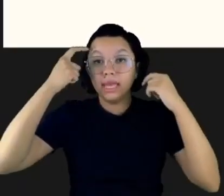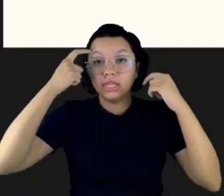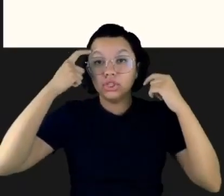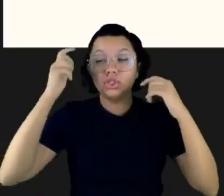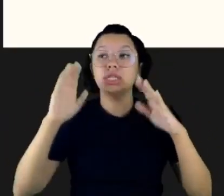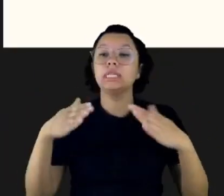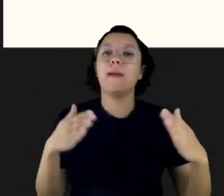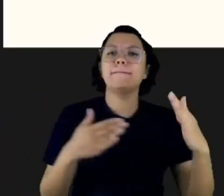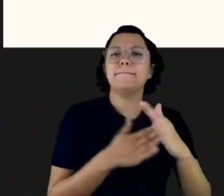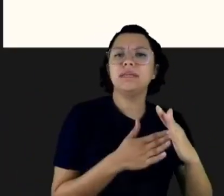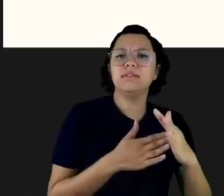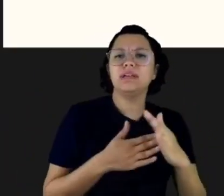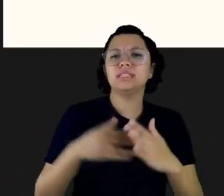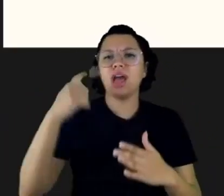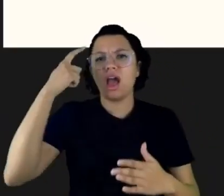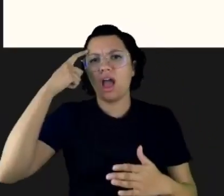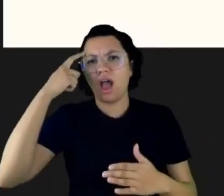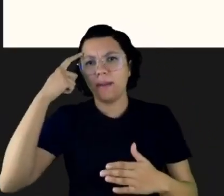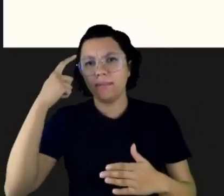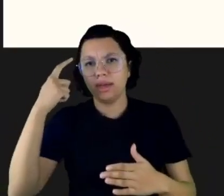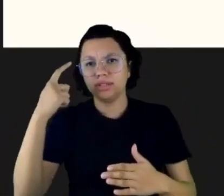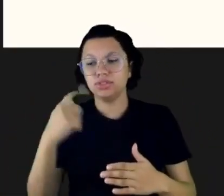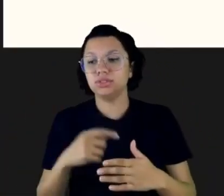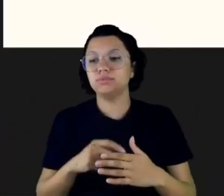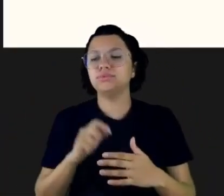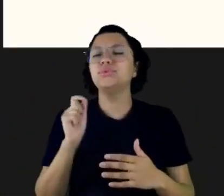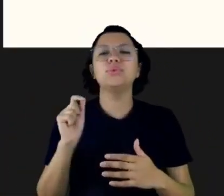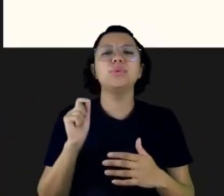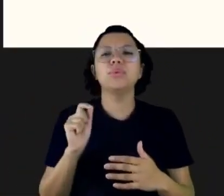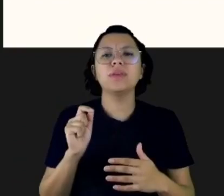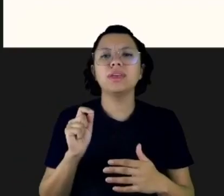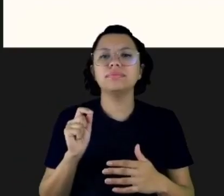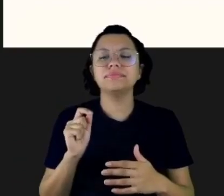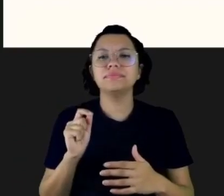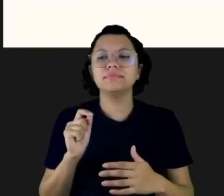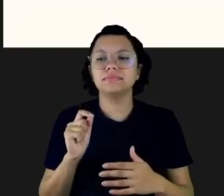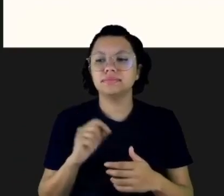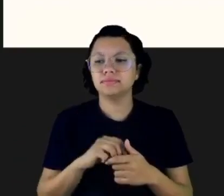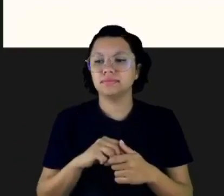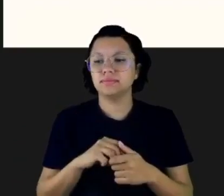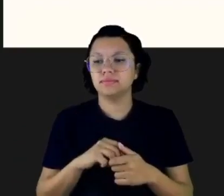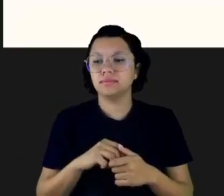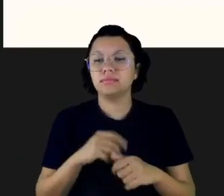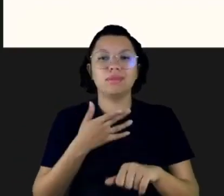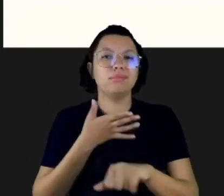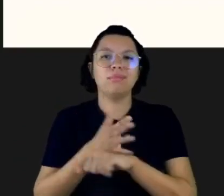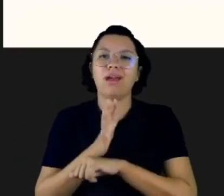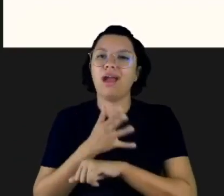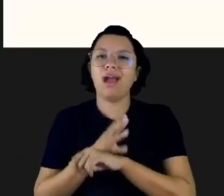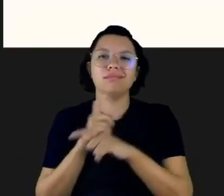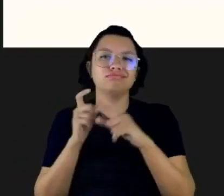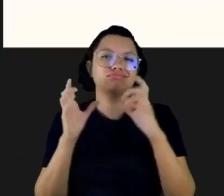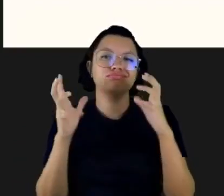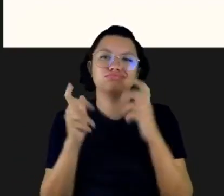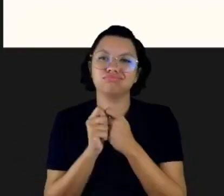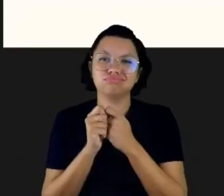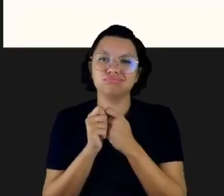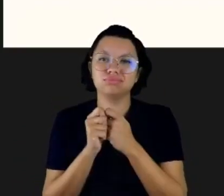está privada. Privada de quê? De praticamente tudo. Essa privação vai